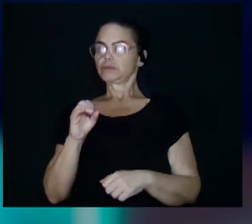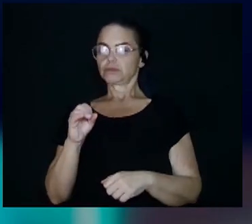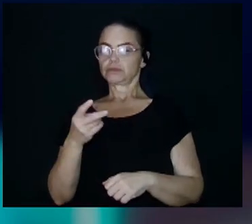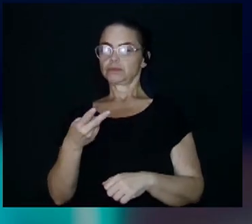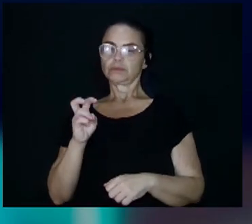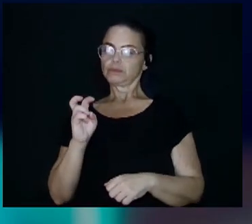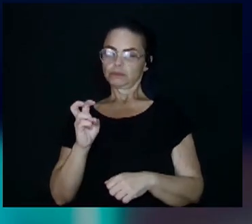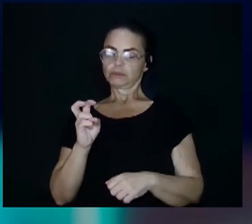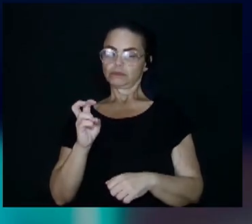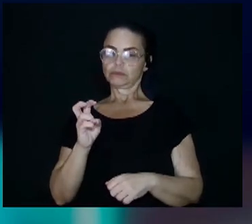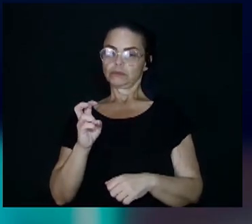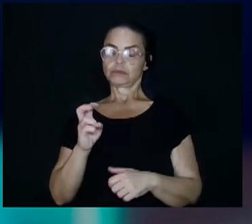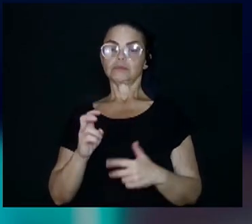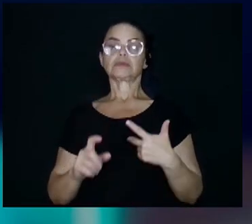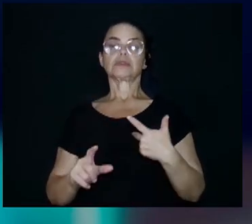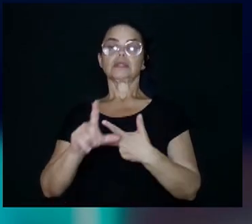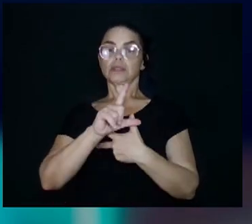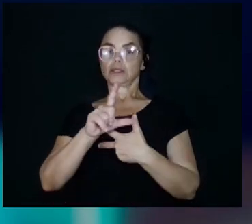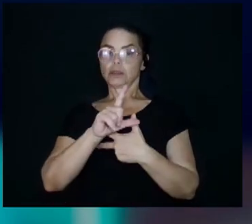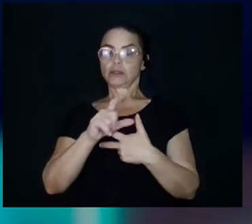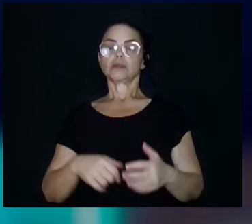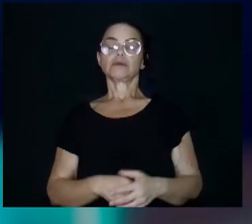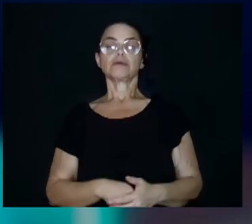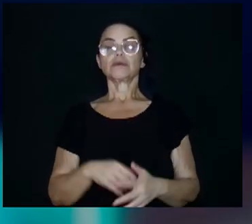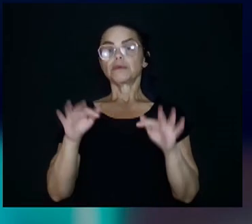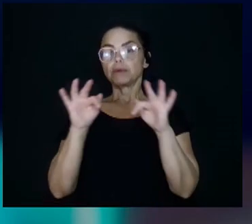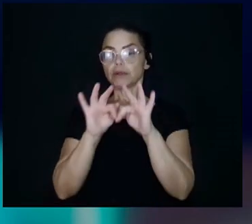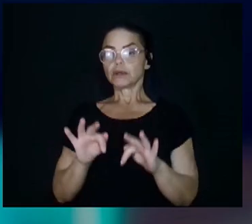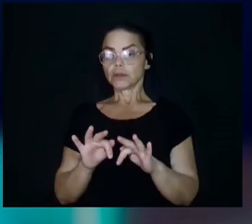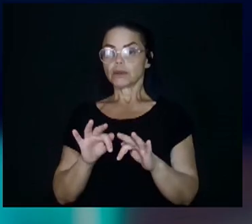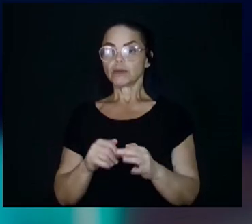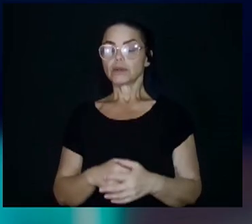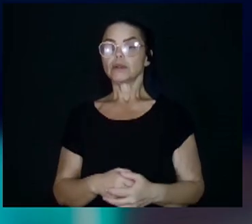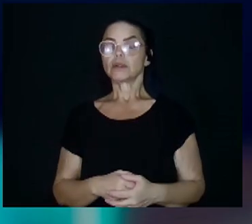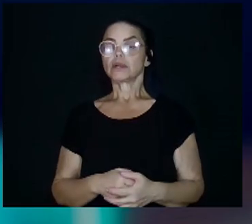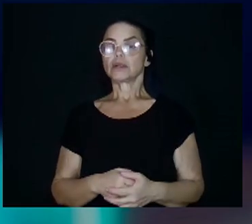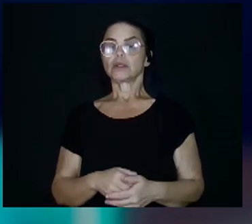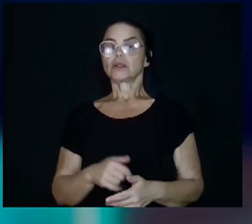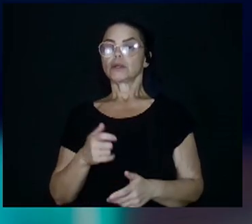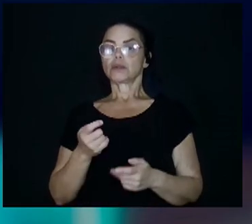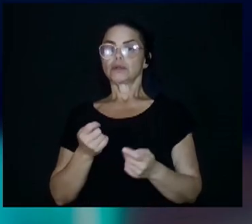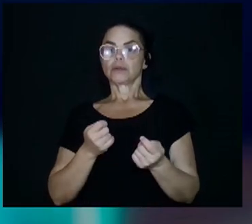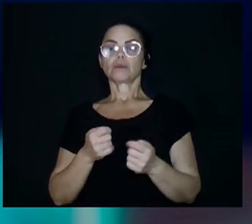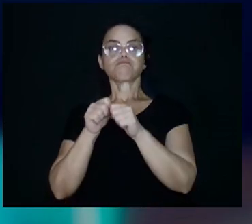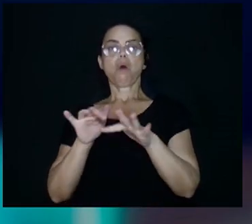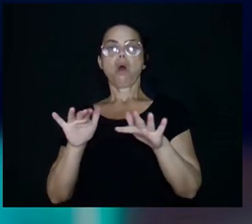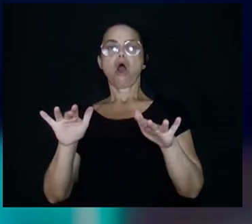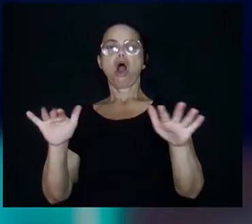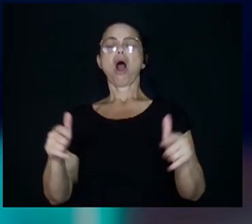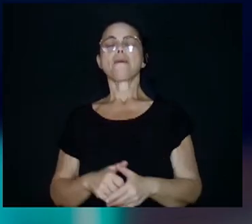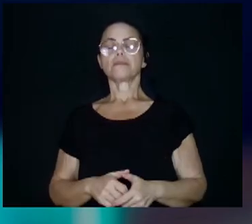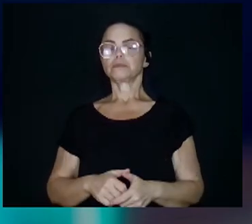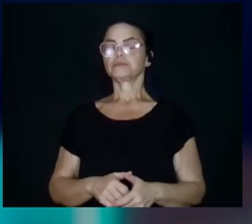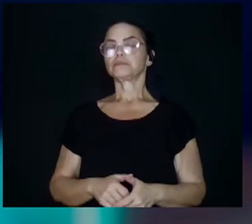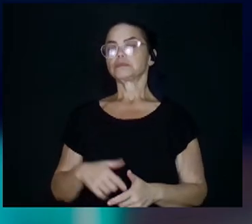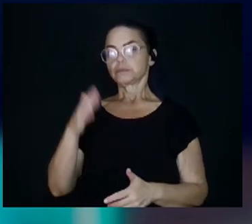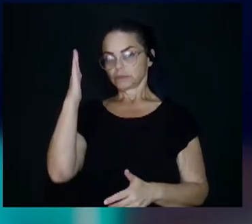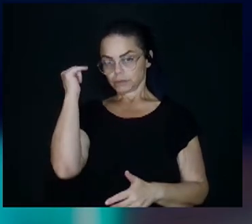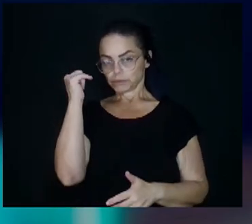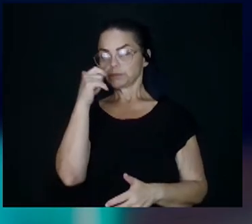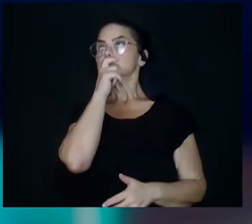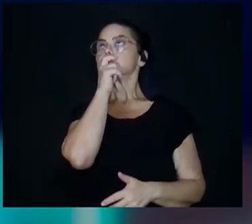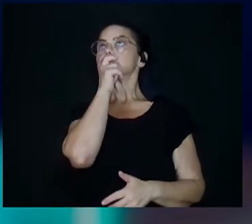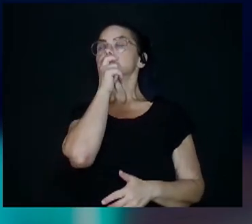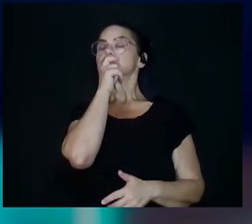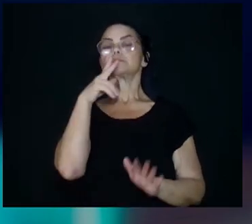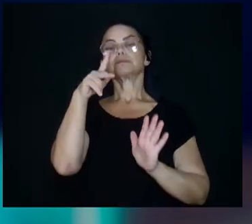legislações. Fico feliz que nós estamos perdendo o controle desse número. A gente sabe de projetos de lei